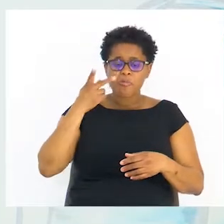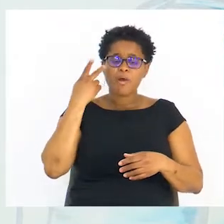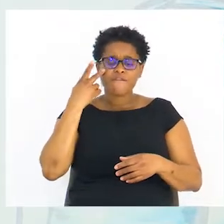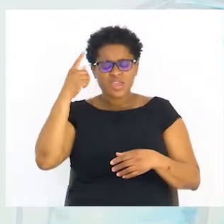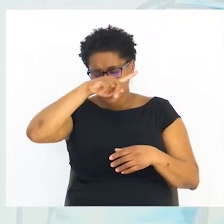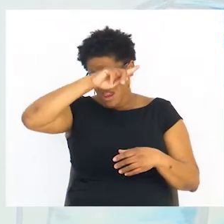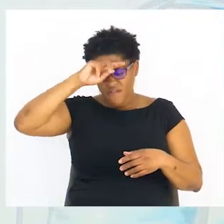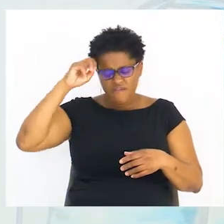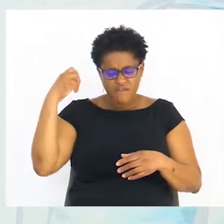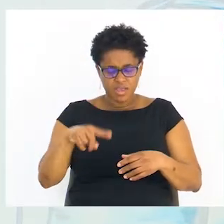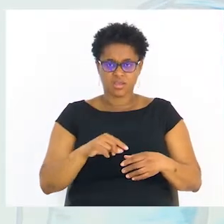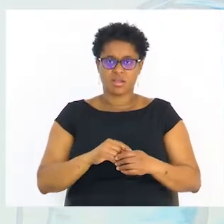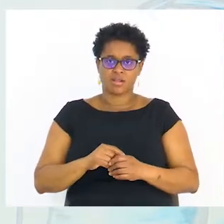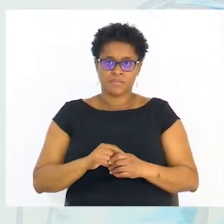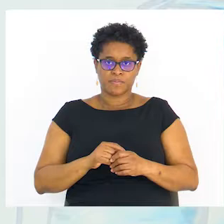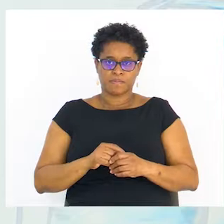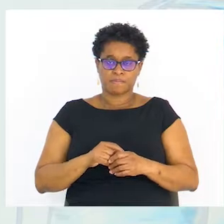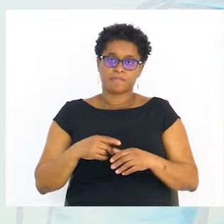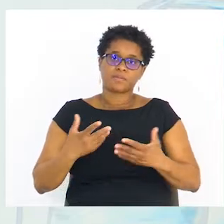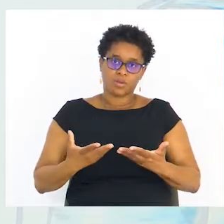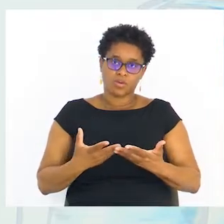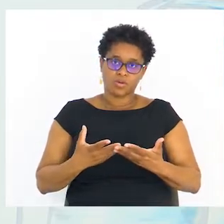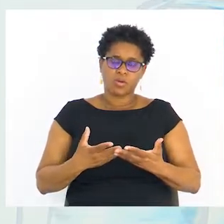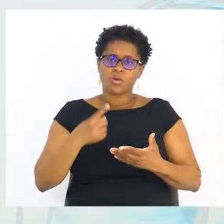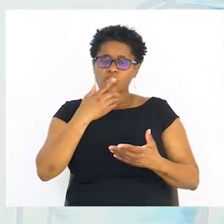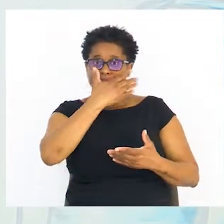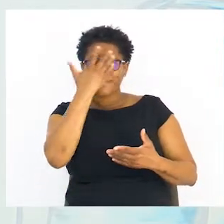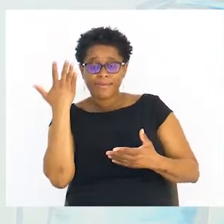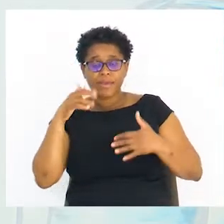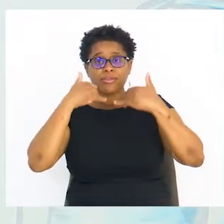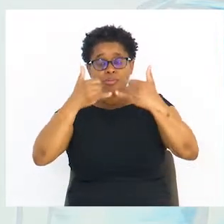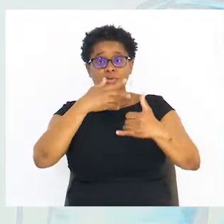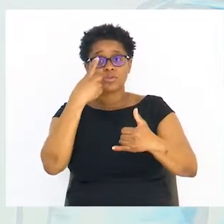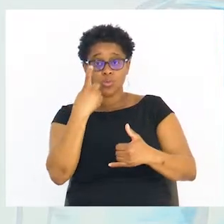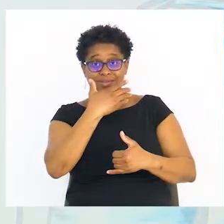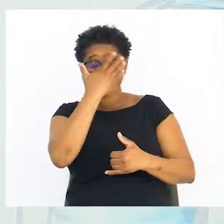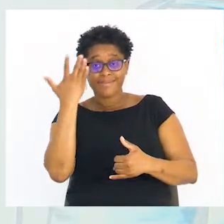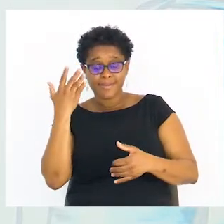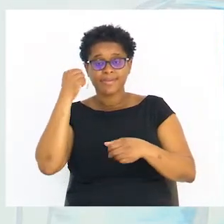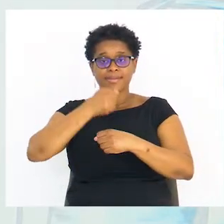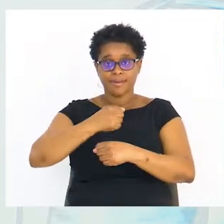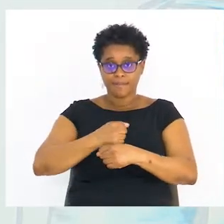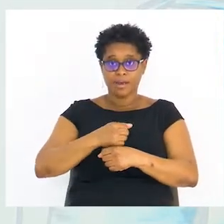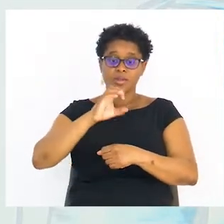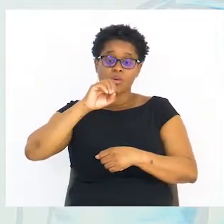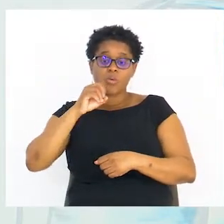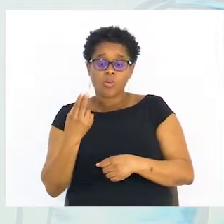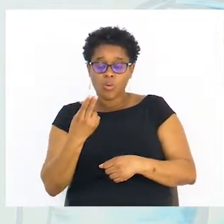levava uma vida difícil. Após um dia de trabalho ou de atividade,